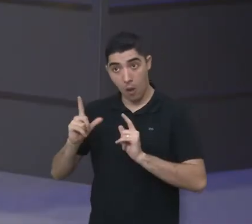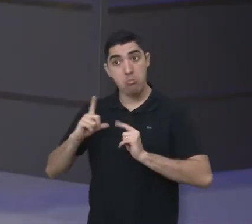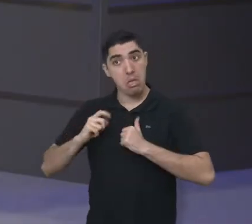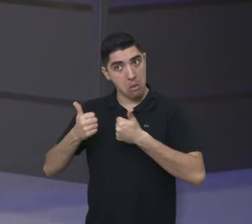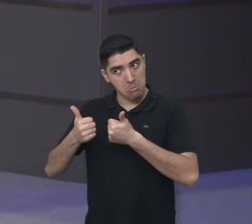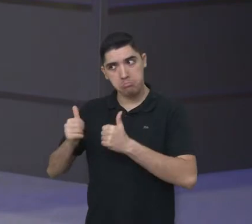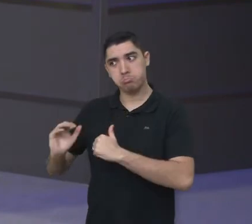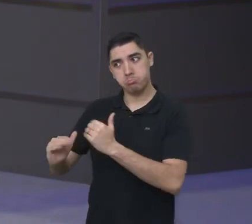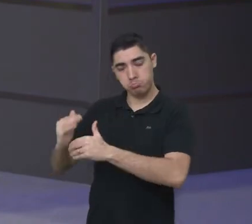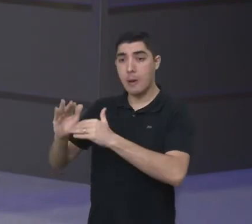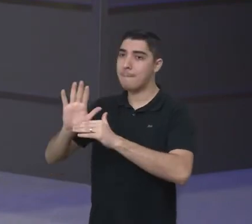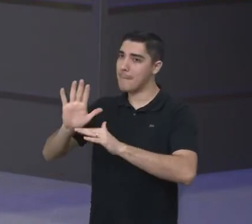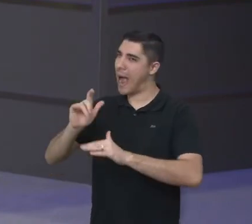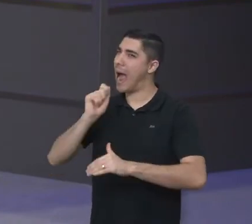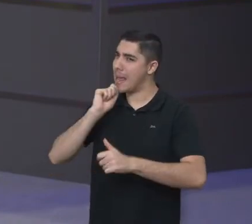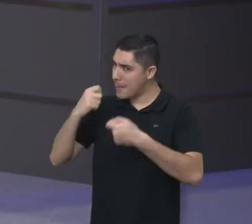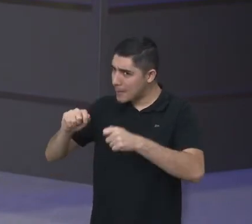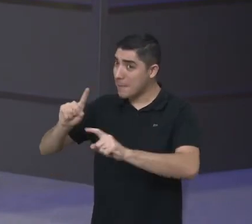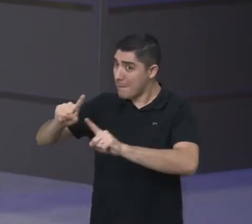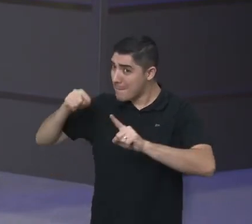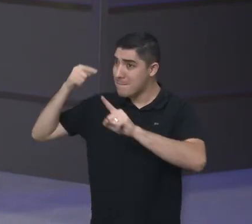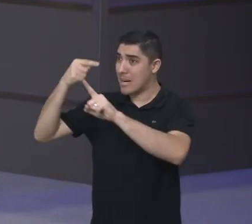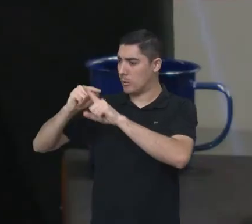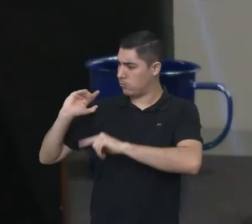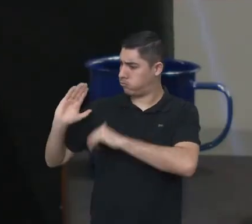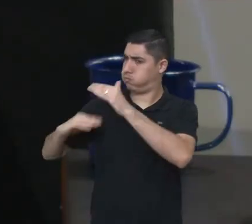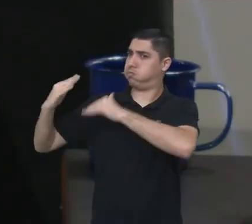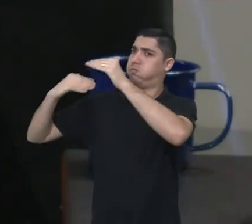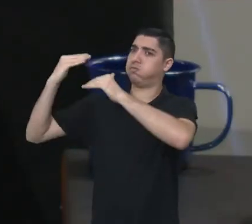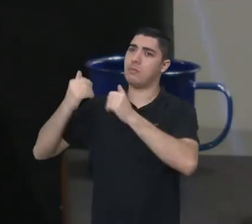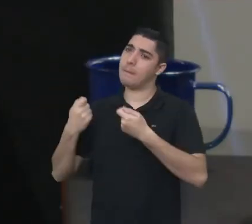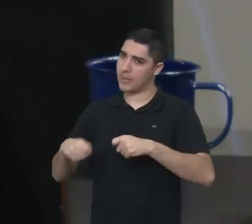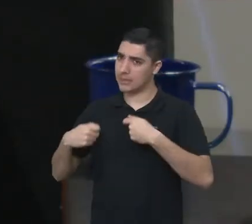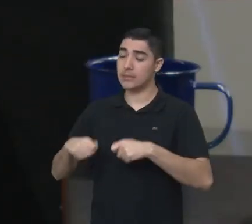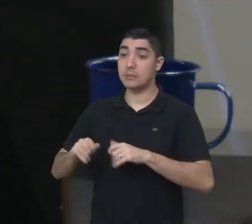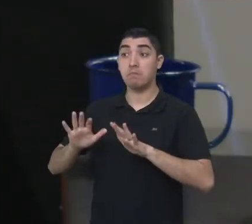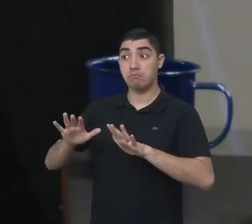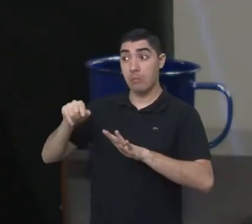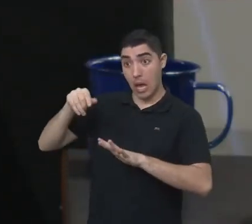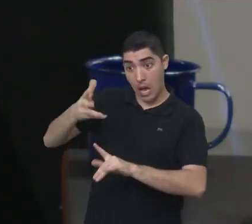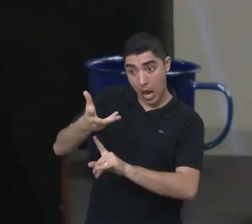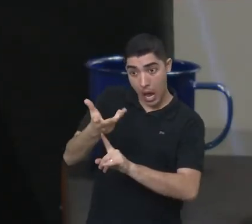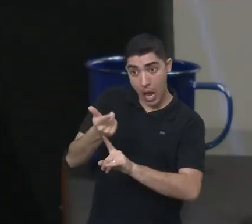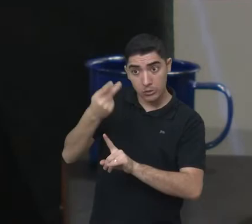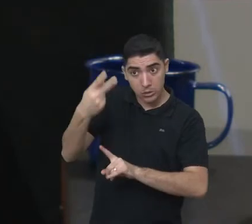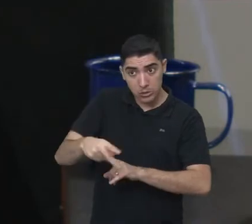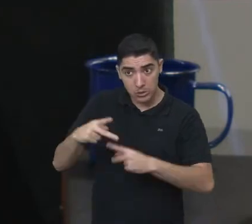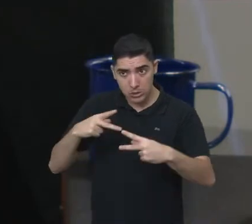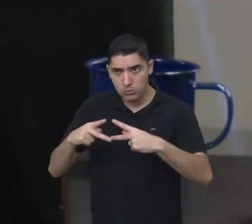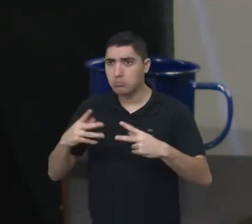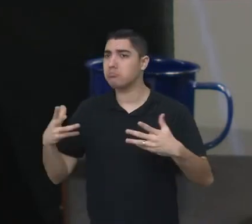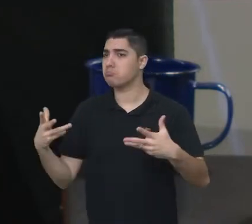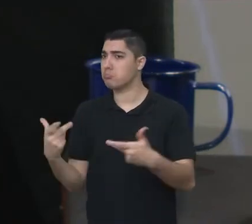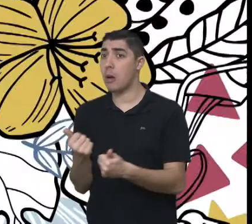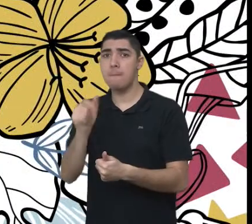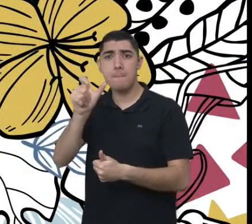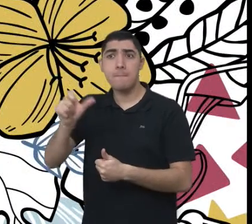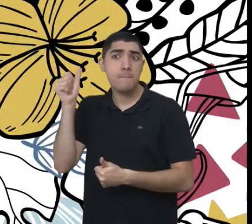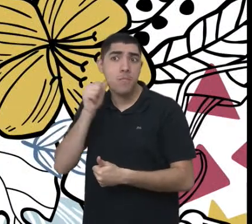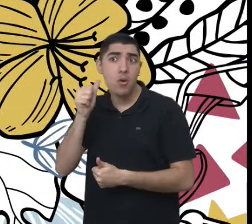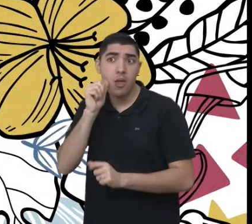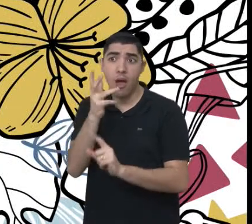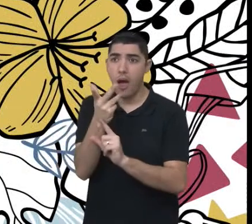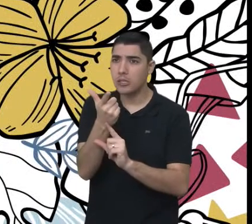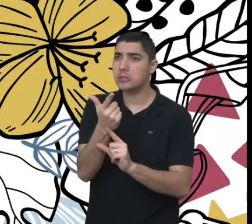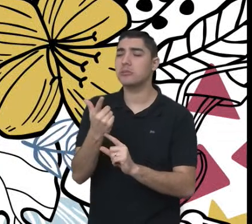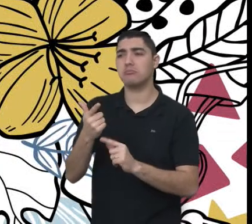que tem que evoluir muito mais, mas a cena artística aqui tá muito legal, tem muita gente talentosa, muita mulher artista